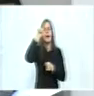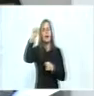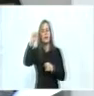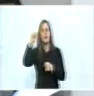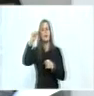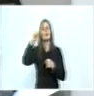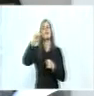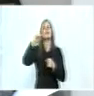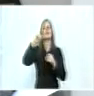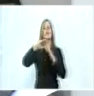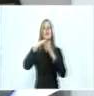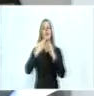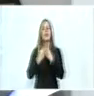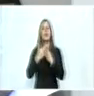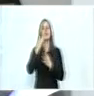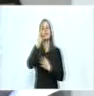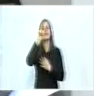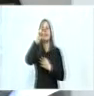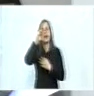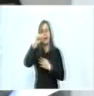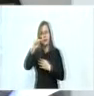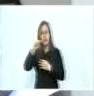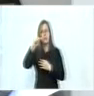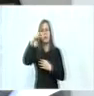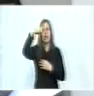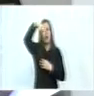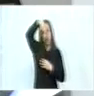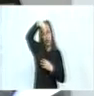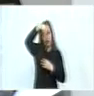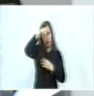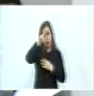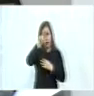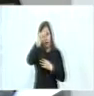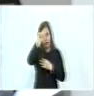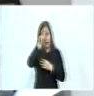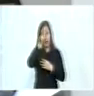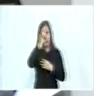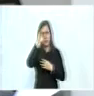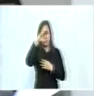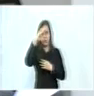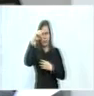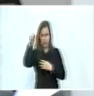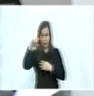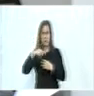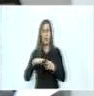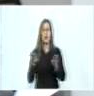Viçosa, Fátima, Nova Viçosa, Centro e Silvestre.